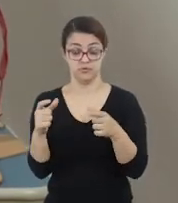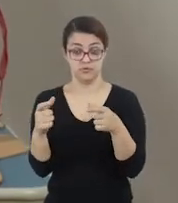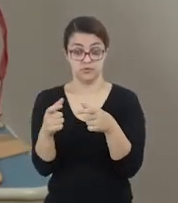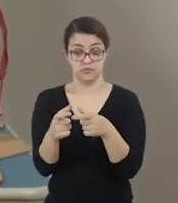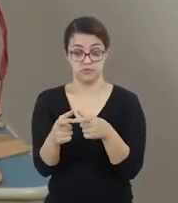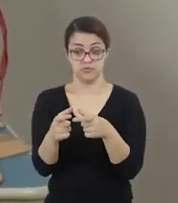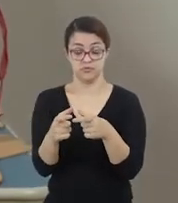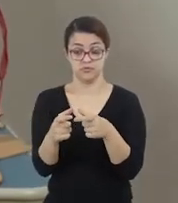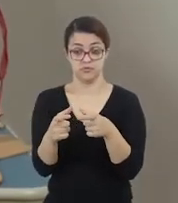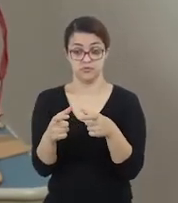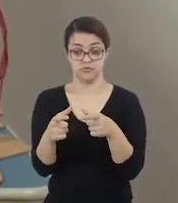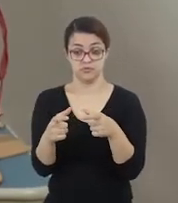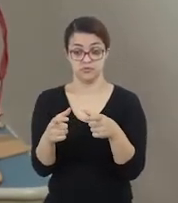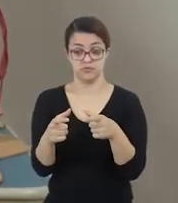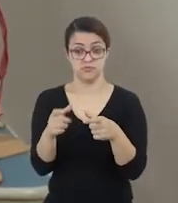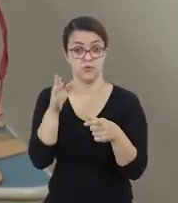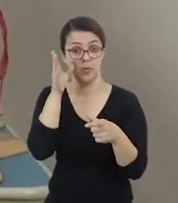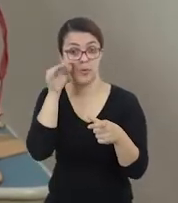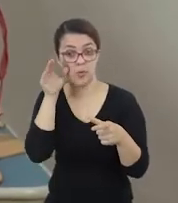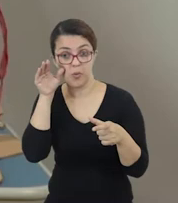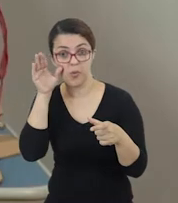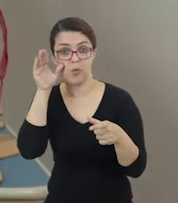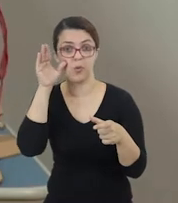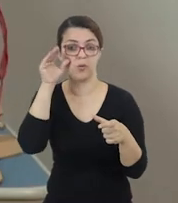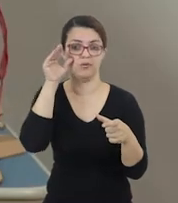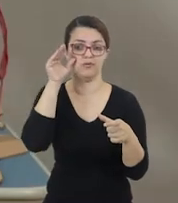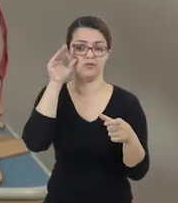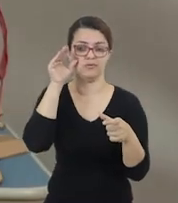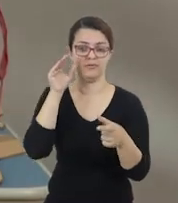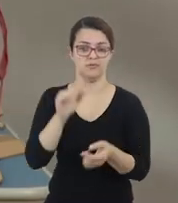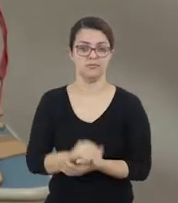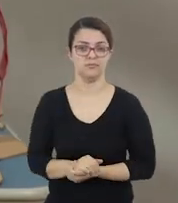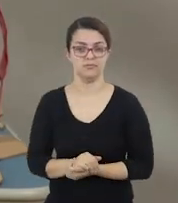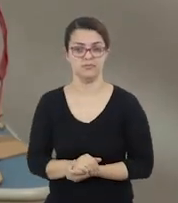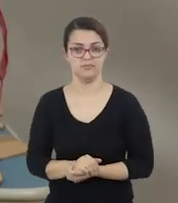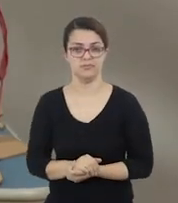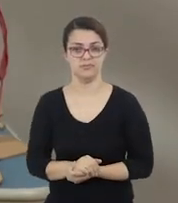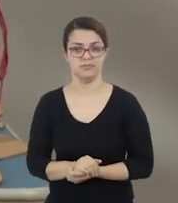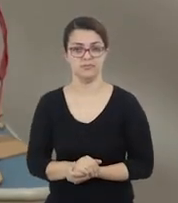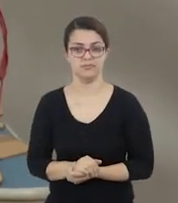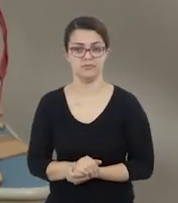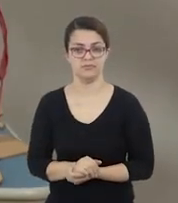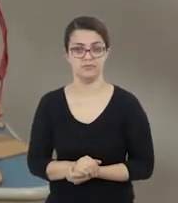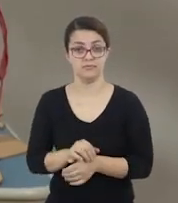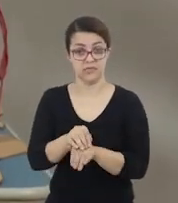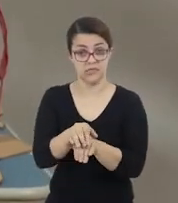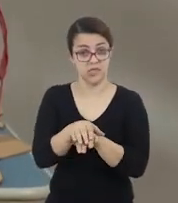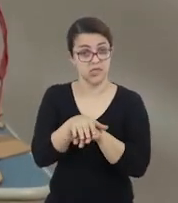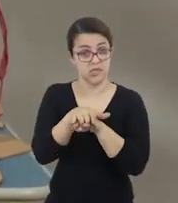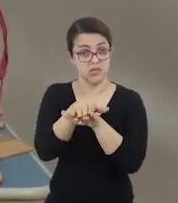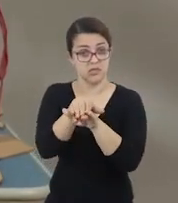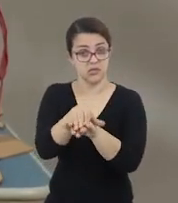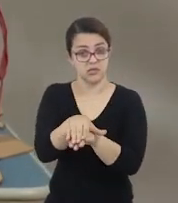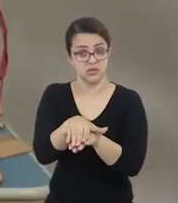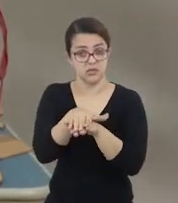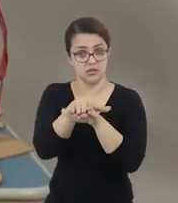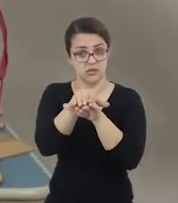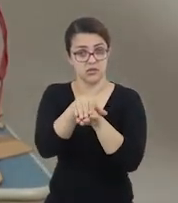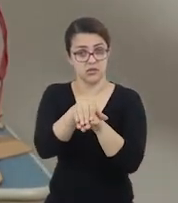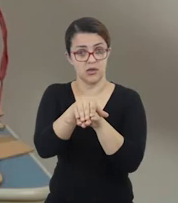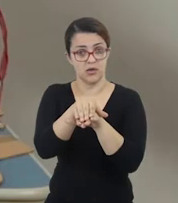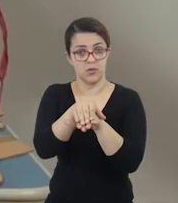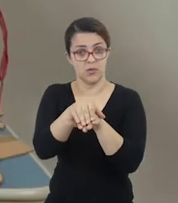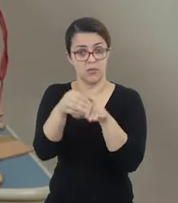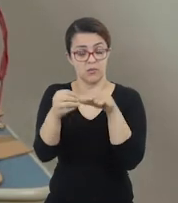grande. Tem uma curiosidade dessa tartaruga. Ela é... Quando ela vai colocar